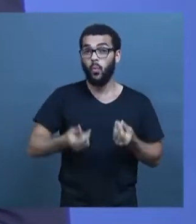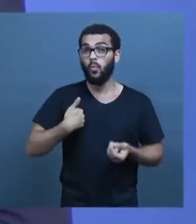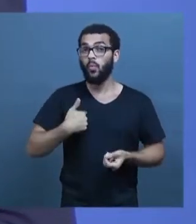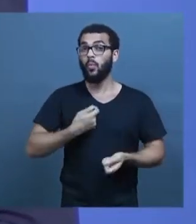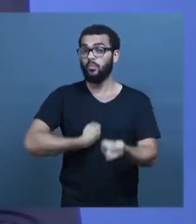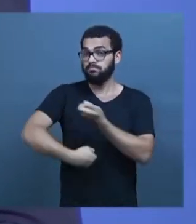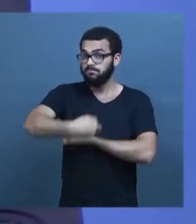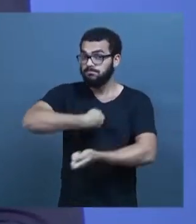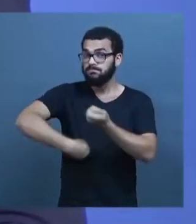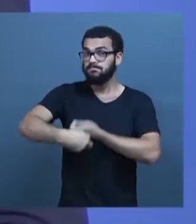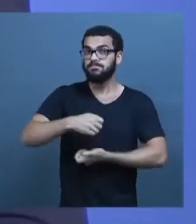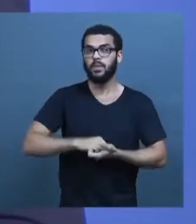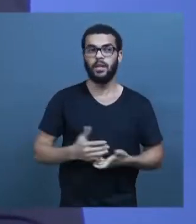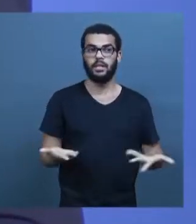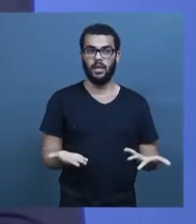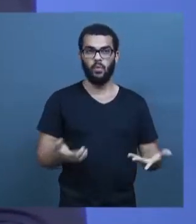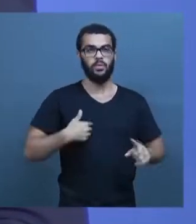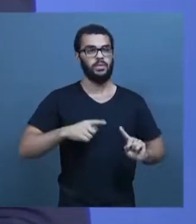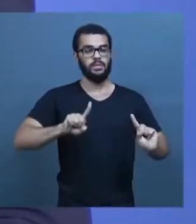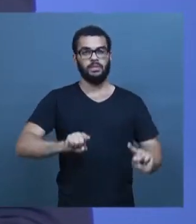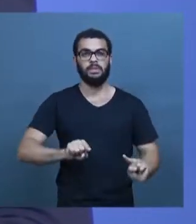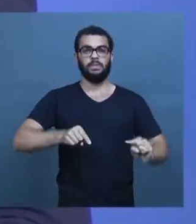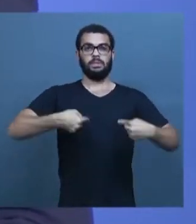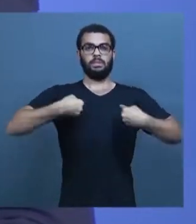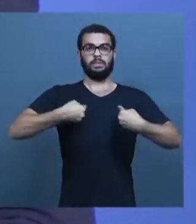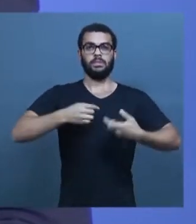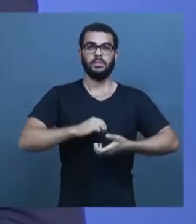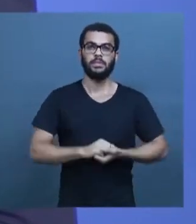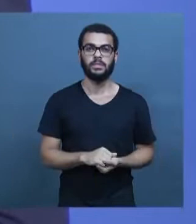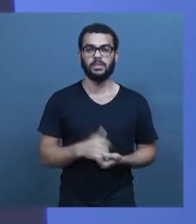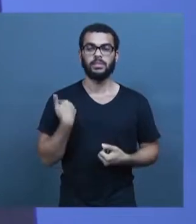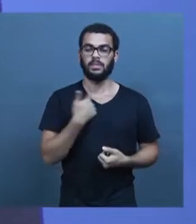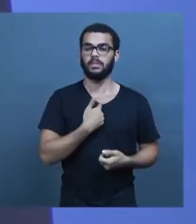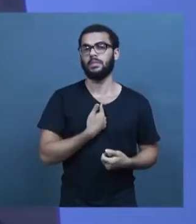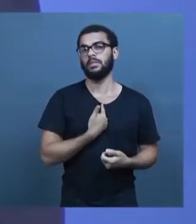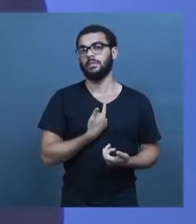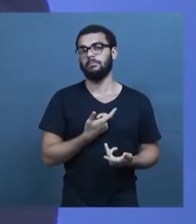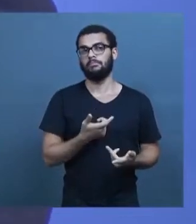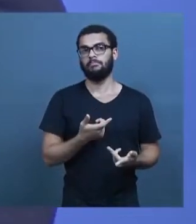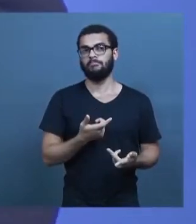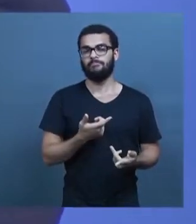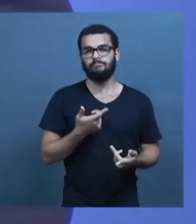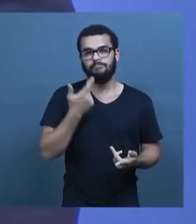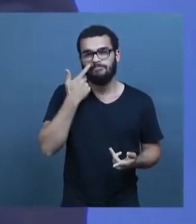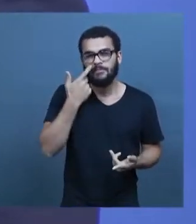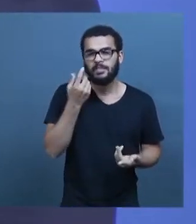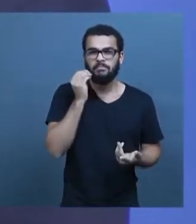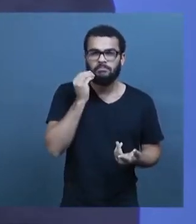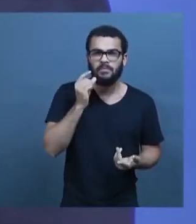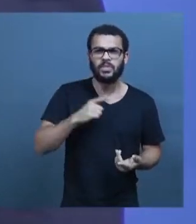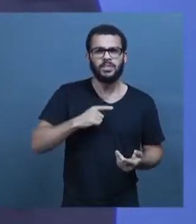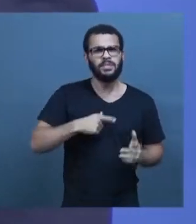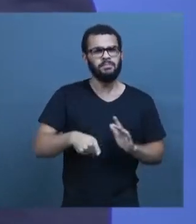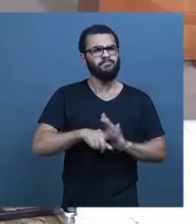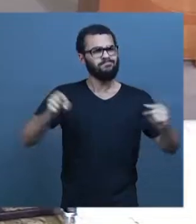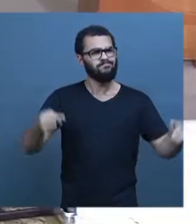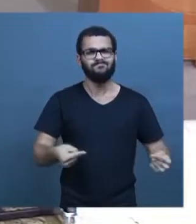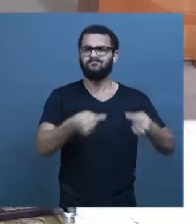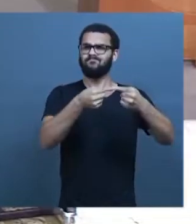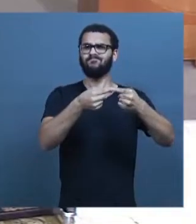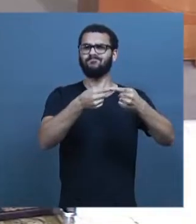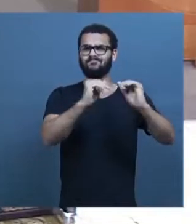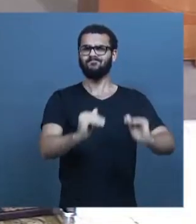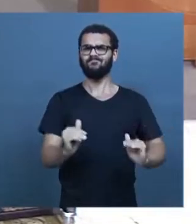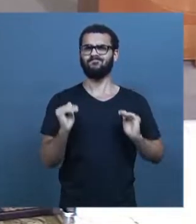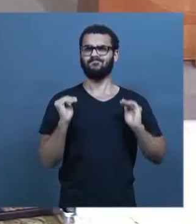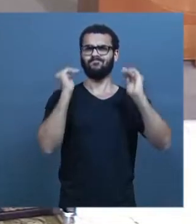Secretaria-Geral é um desafio grande e que nós vamos procurar retribuir à altura a confiança que o senhor está depositando em mim.